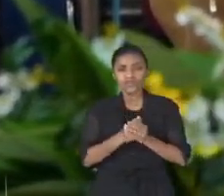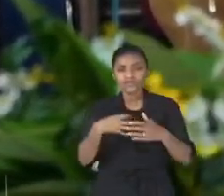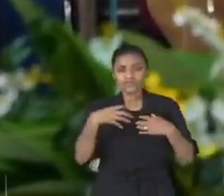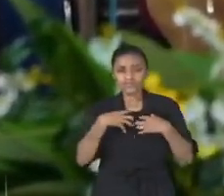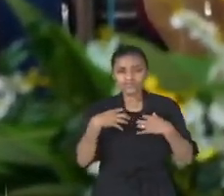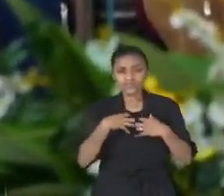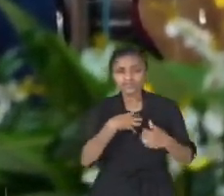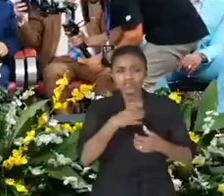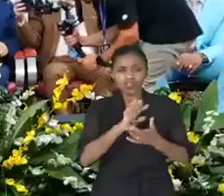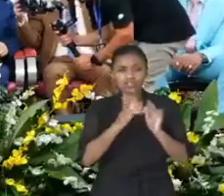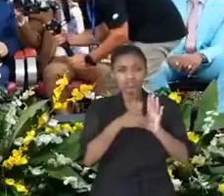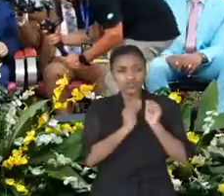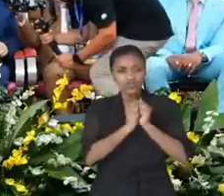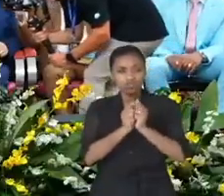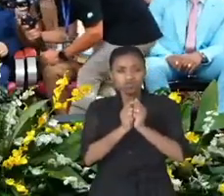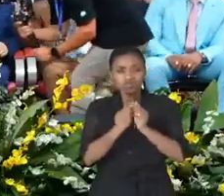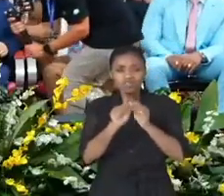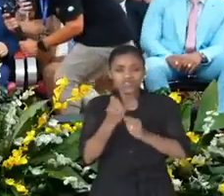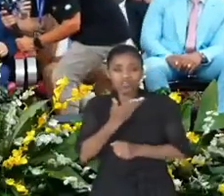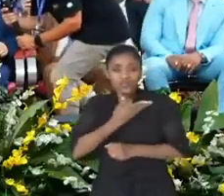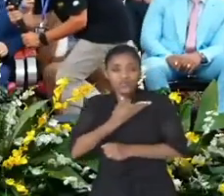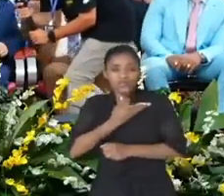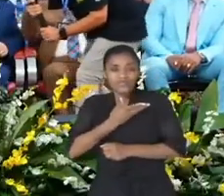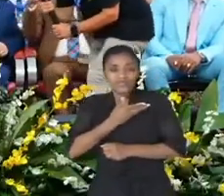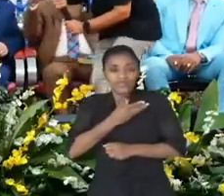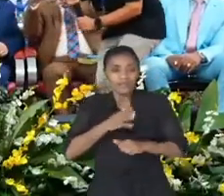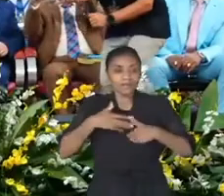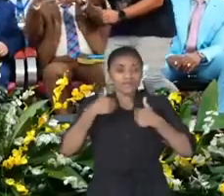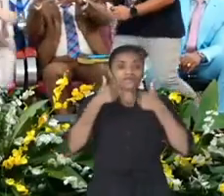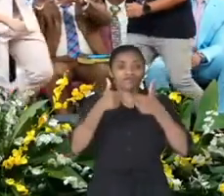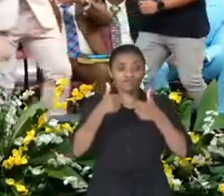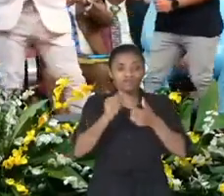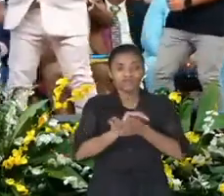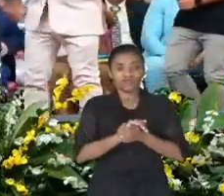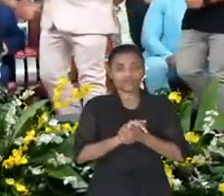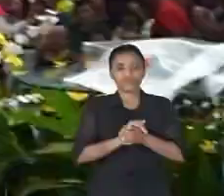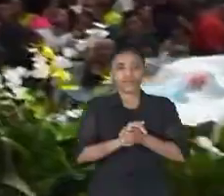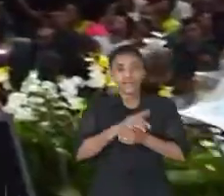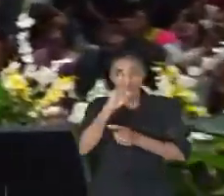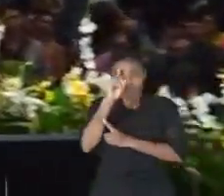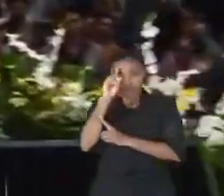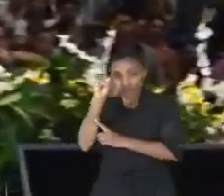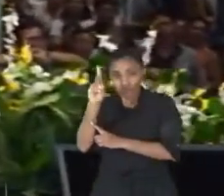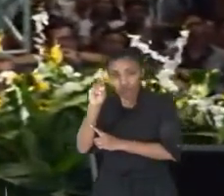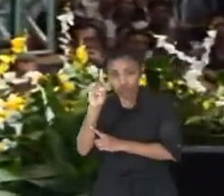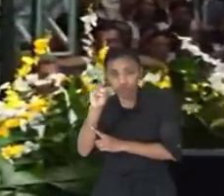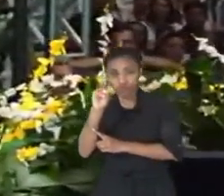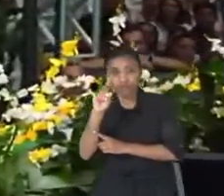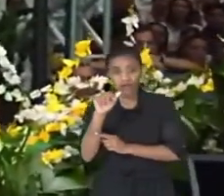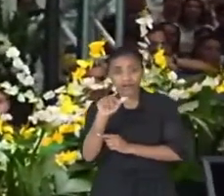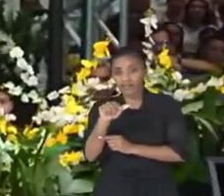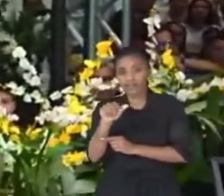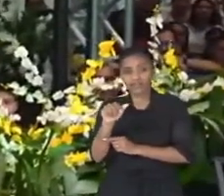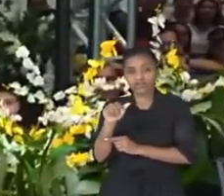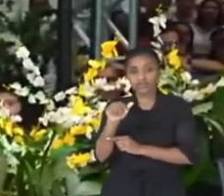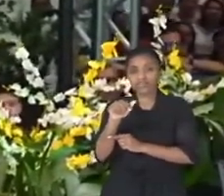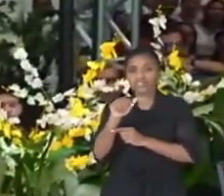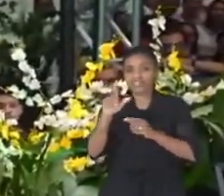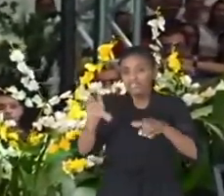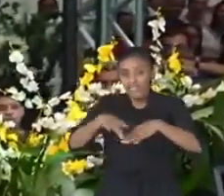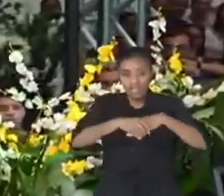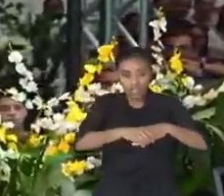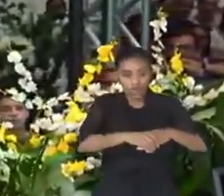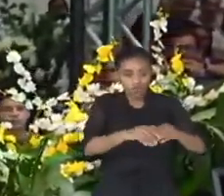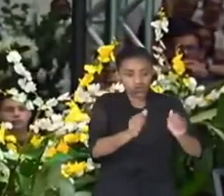sentirem Jesus juntos, vocês fizeram uma amizade incrível. Aí nesse dia, Ele não mais vai estar